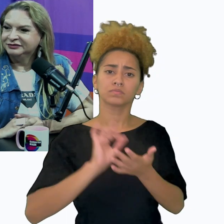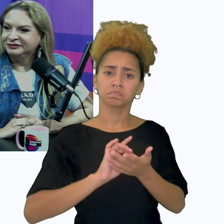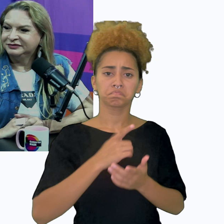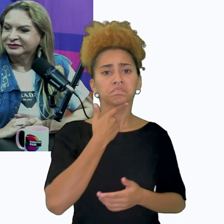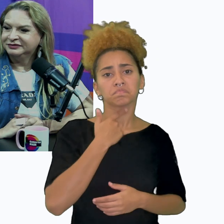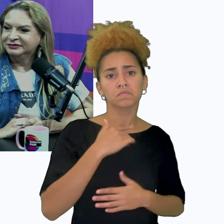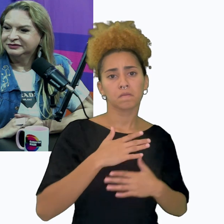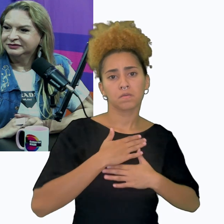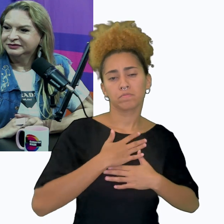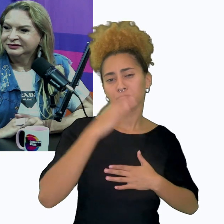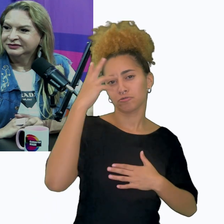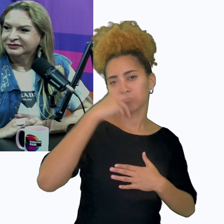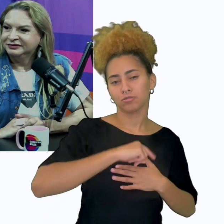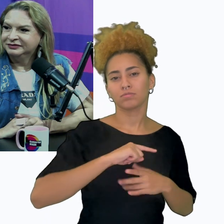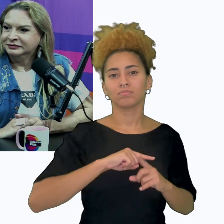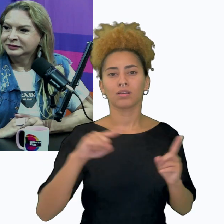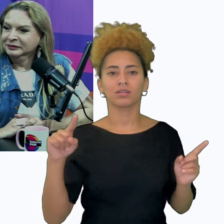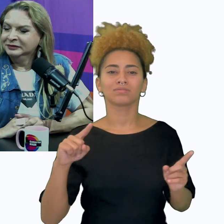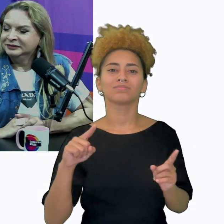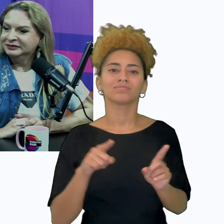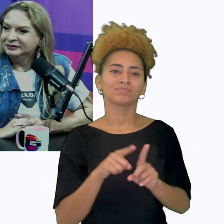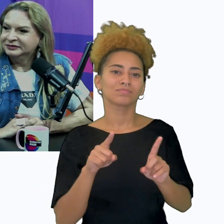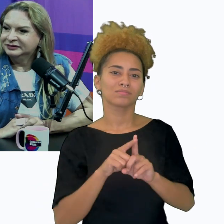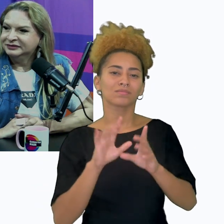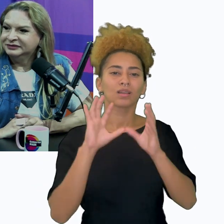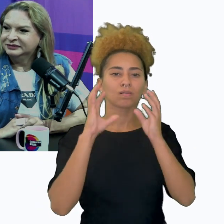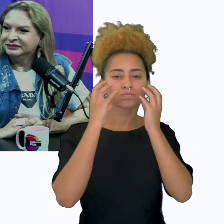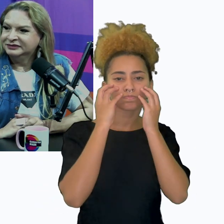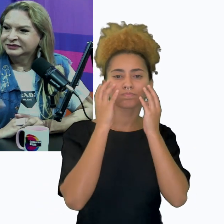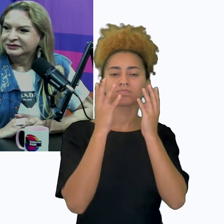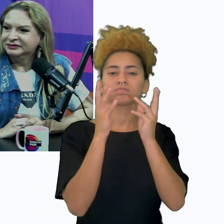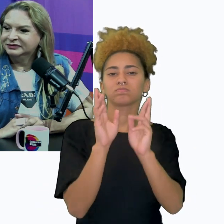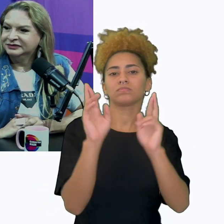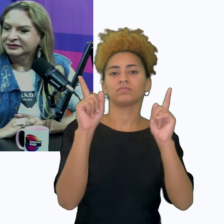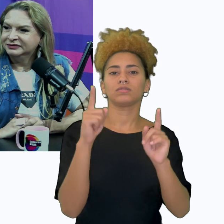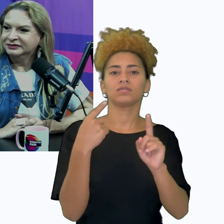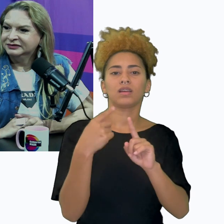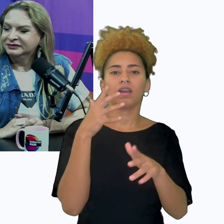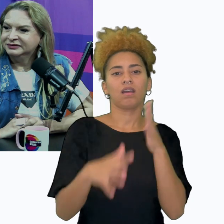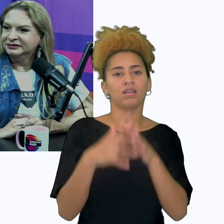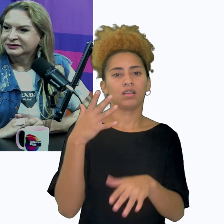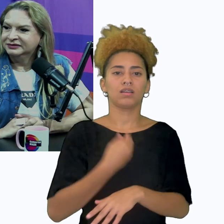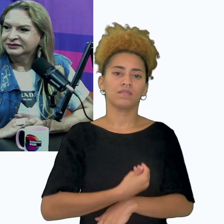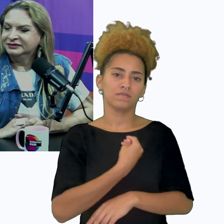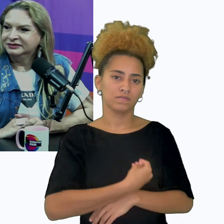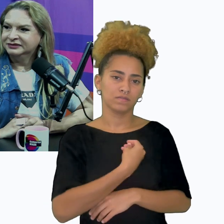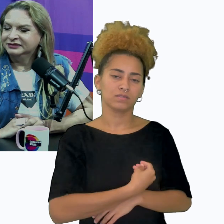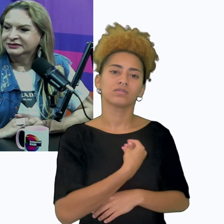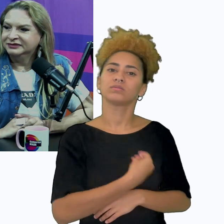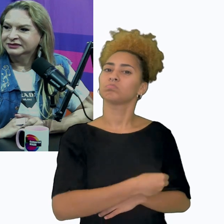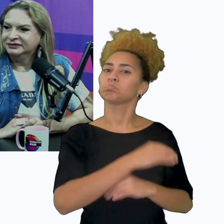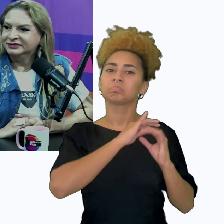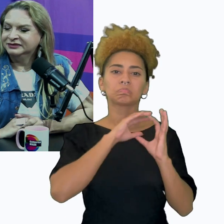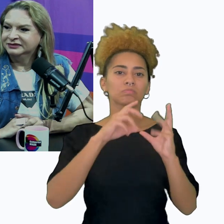transicionei porque eu queria ser bonito, mas eu coloquei um peito que não era para ter colocado. E o peito atrapalhou muito a minha